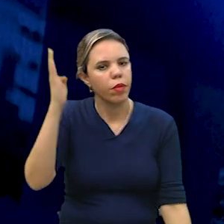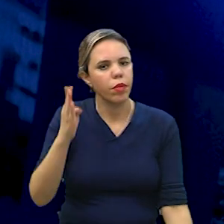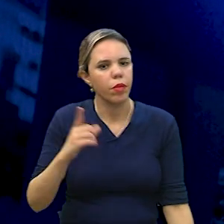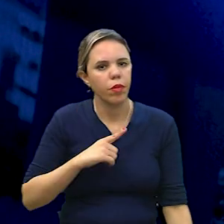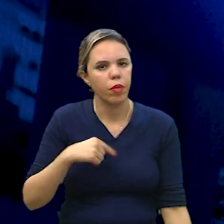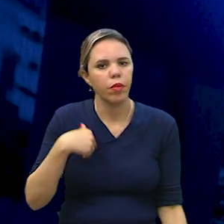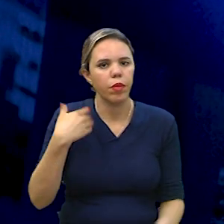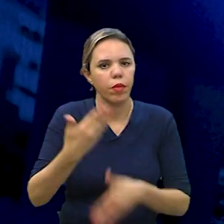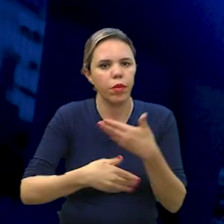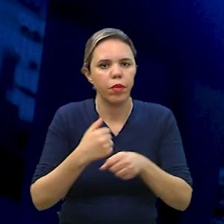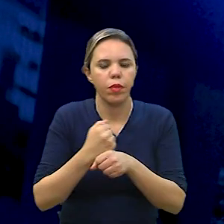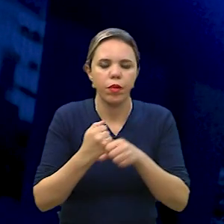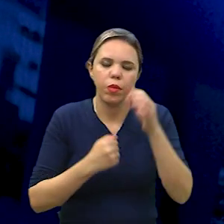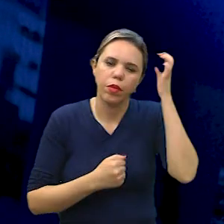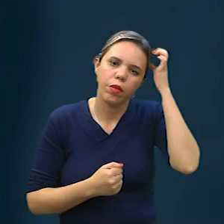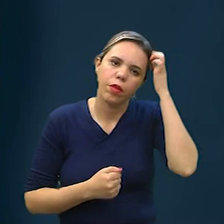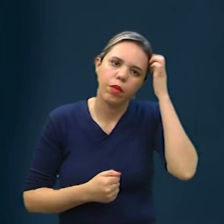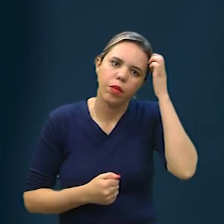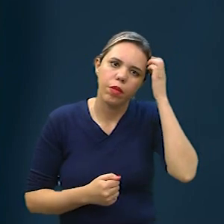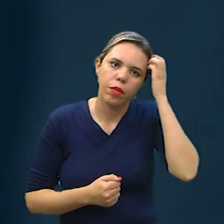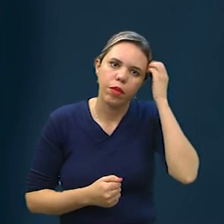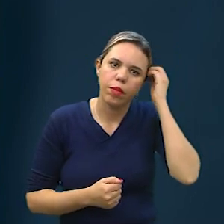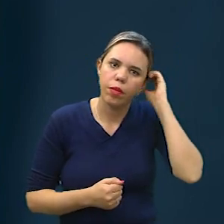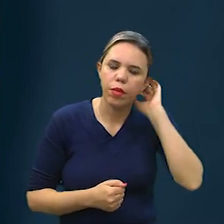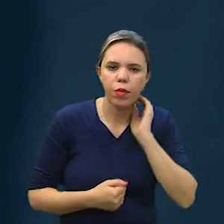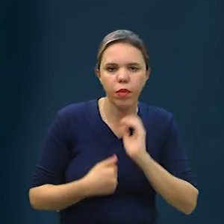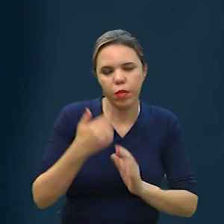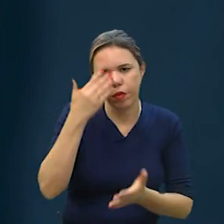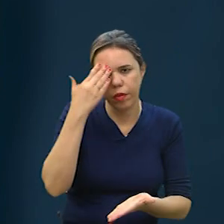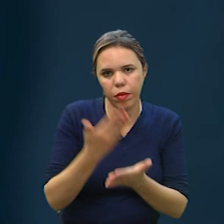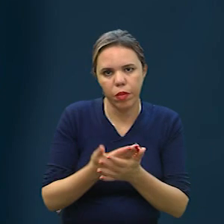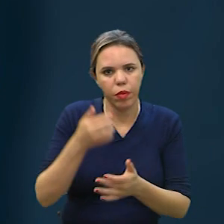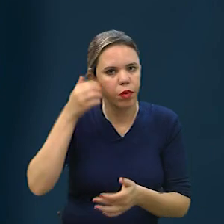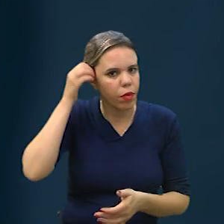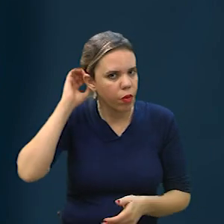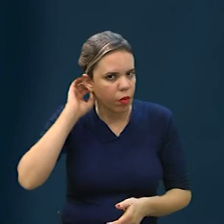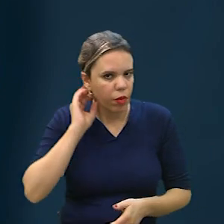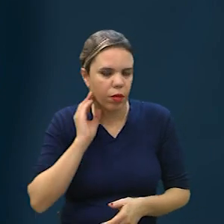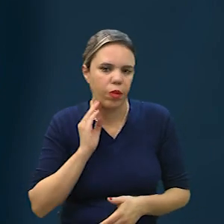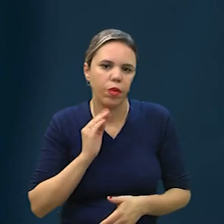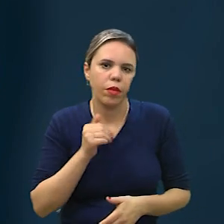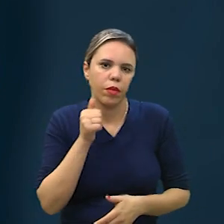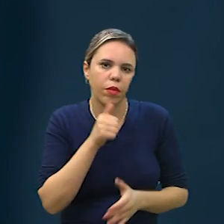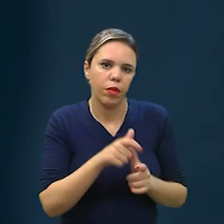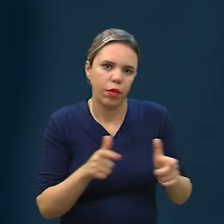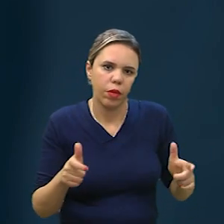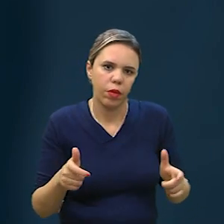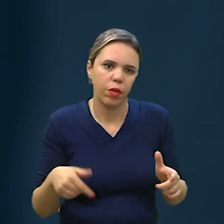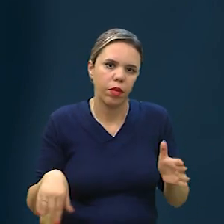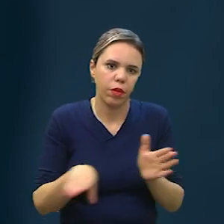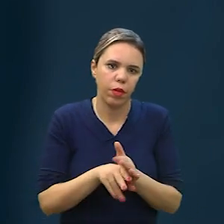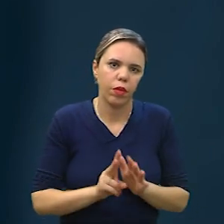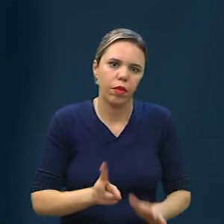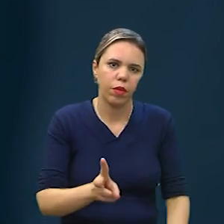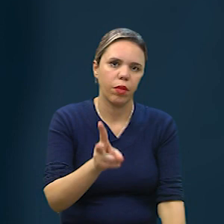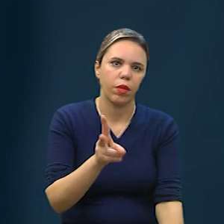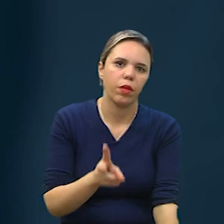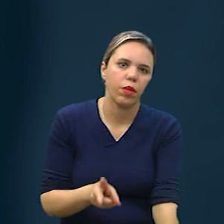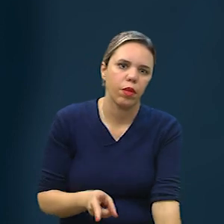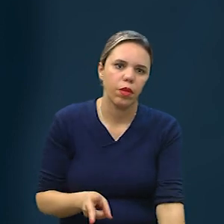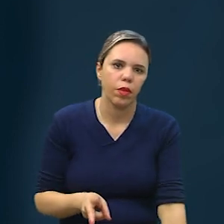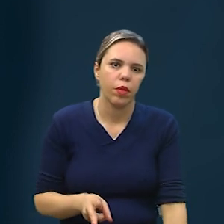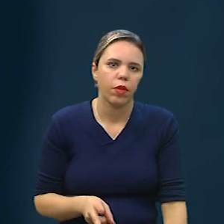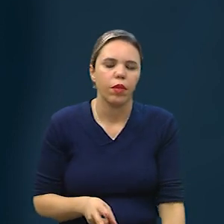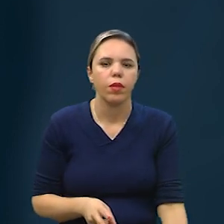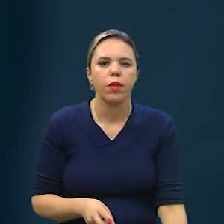tem tido no decorrer desses anos? Eu acredito, Mina, que essa tendência ela veio para ficar,